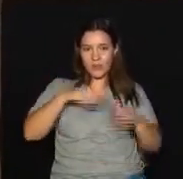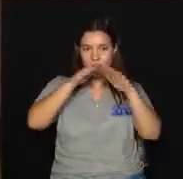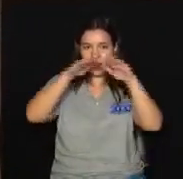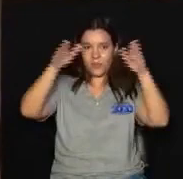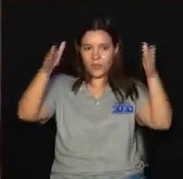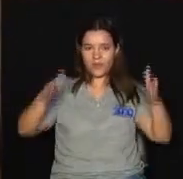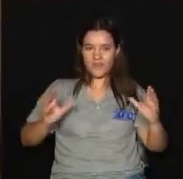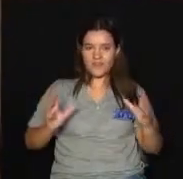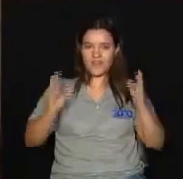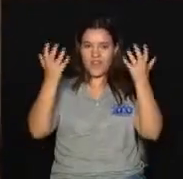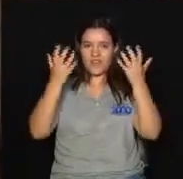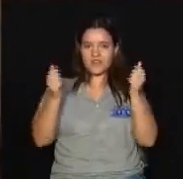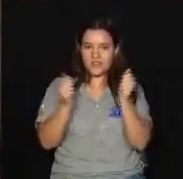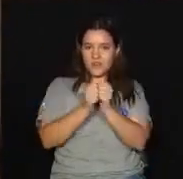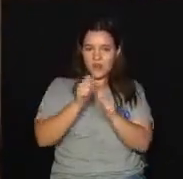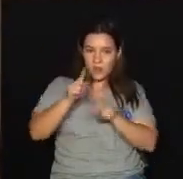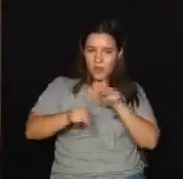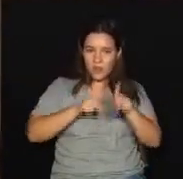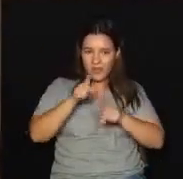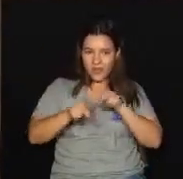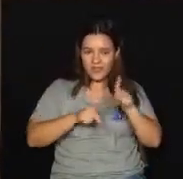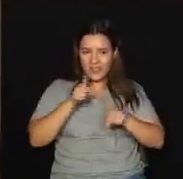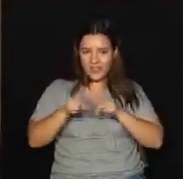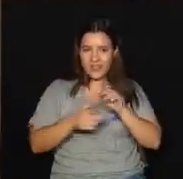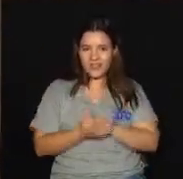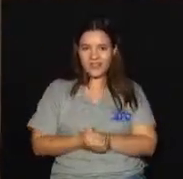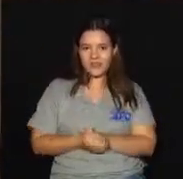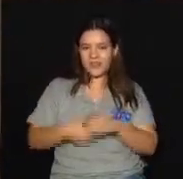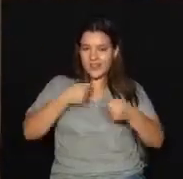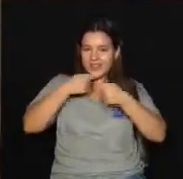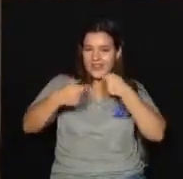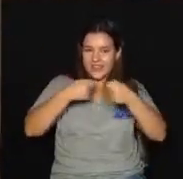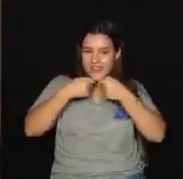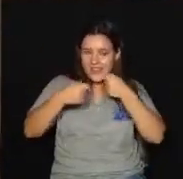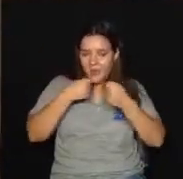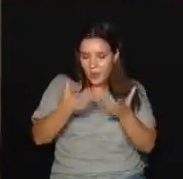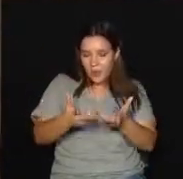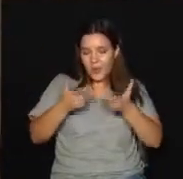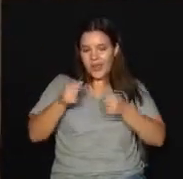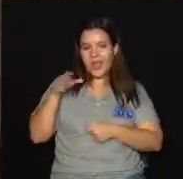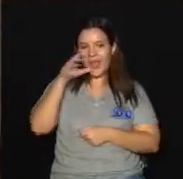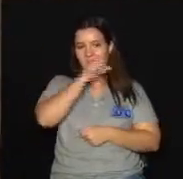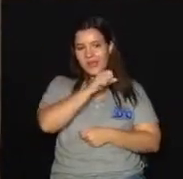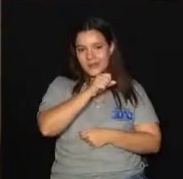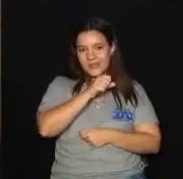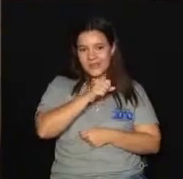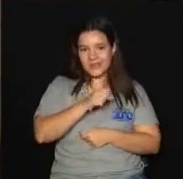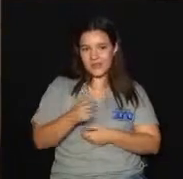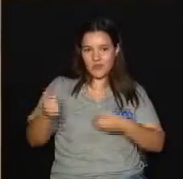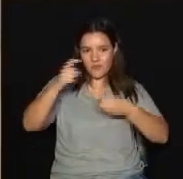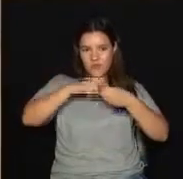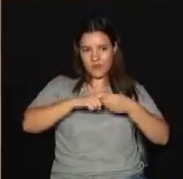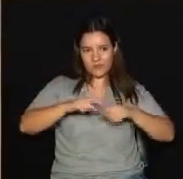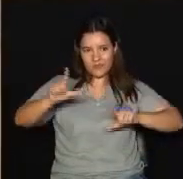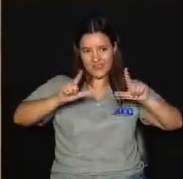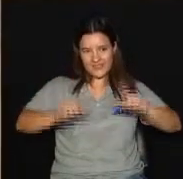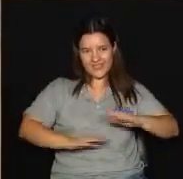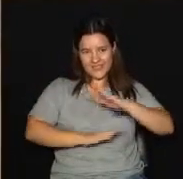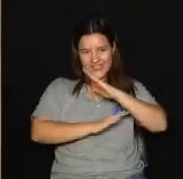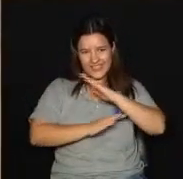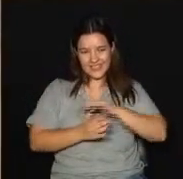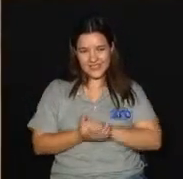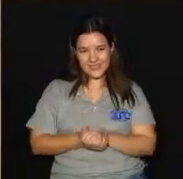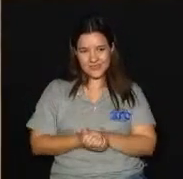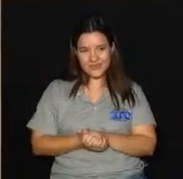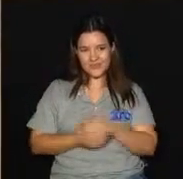fazer a festa com o povo lá e nos concedeu essa entrevista gentilmente. Fico com você, volta aí do estúdio.